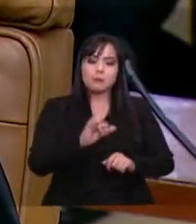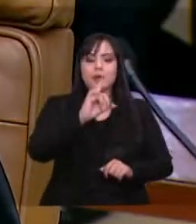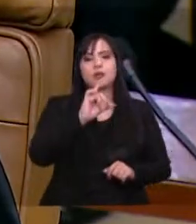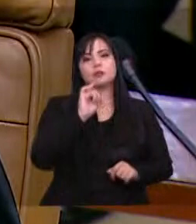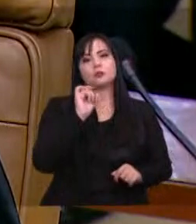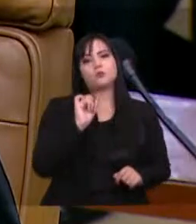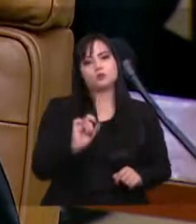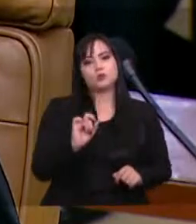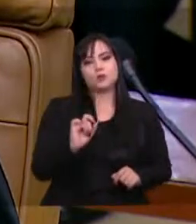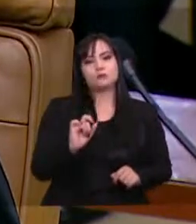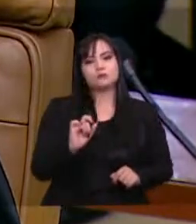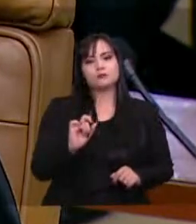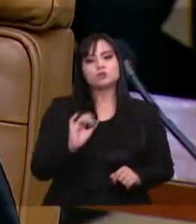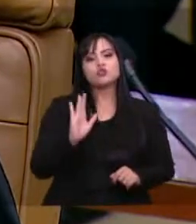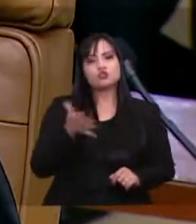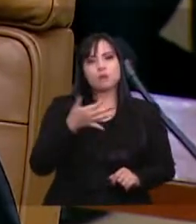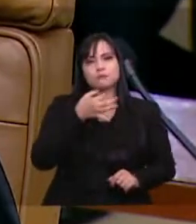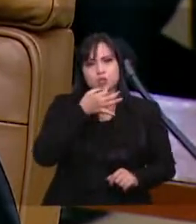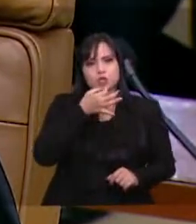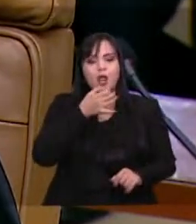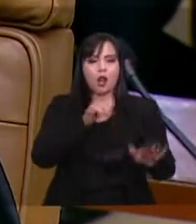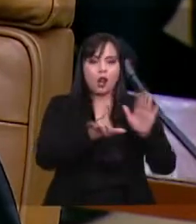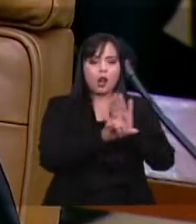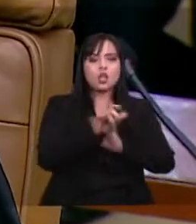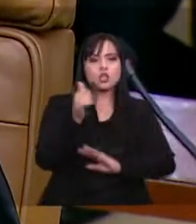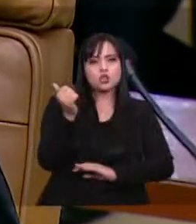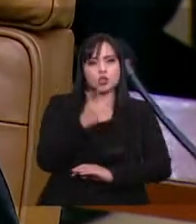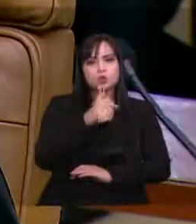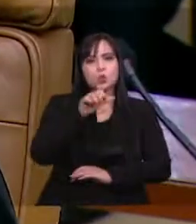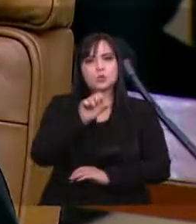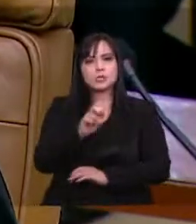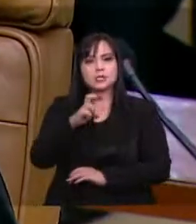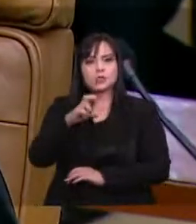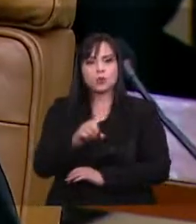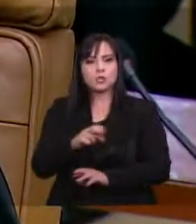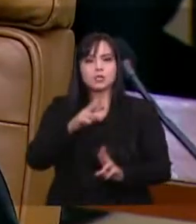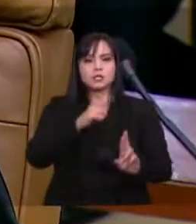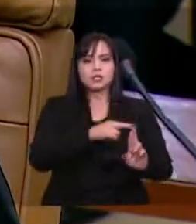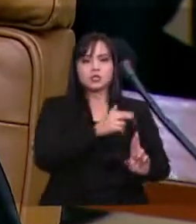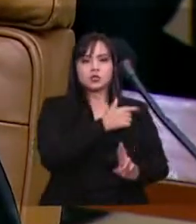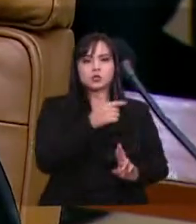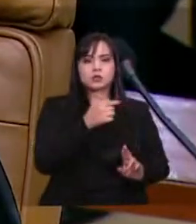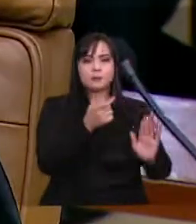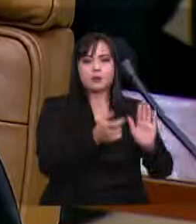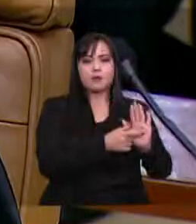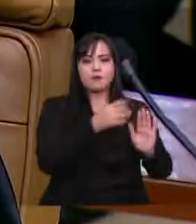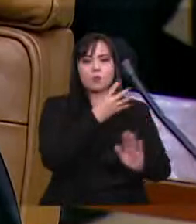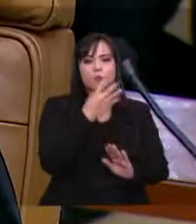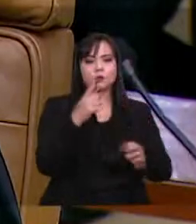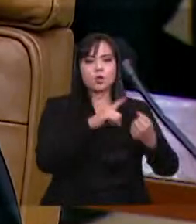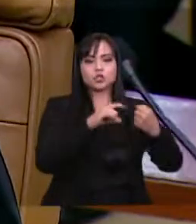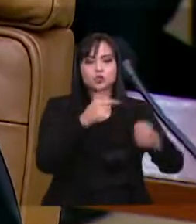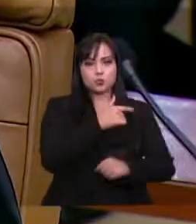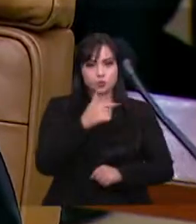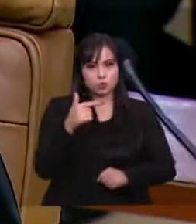a luz do dispositivo que já mencionei da Lei 12.850 inciso 2 Parágrafo 4º do artigo 2 A razão pela